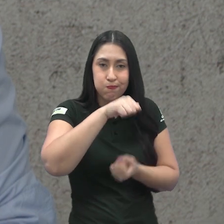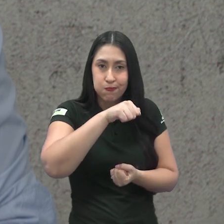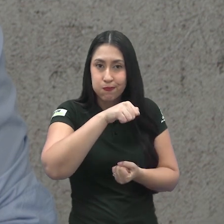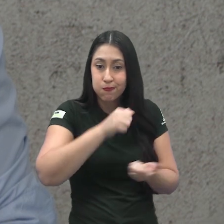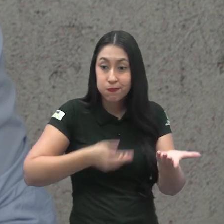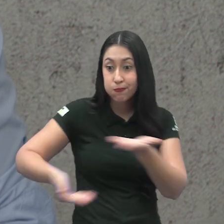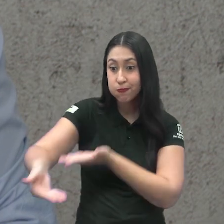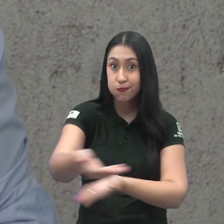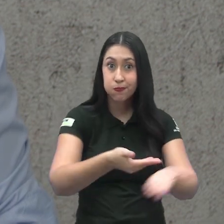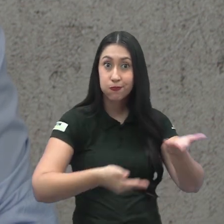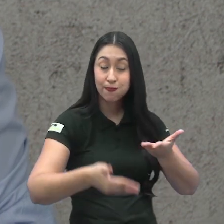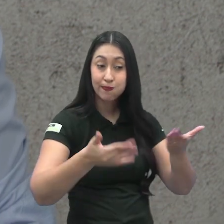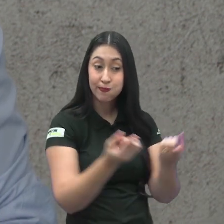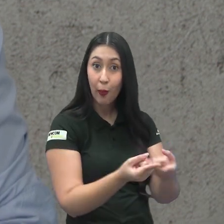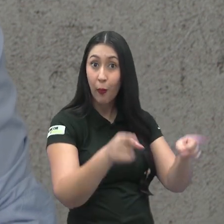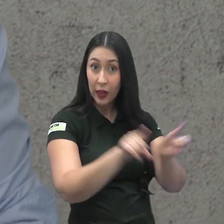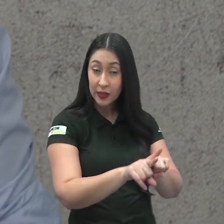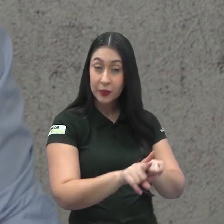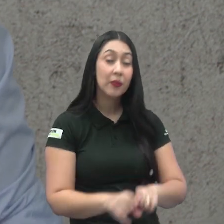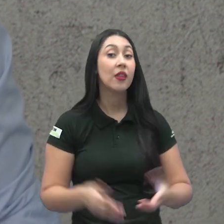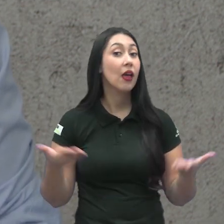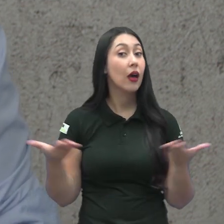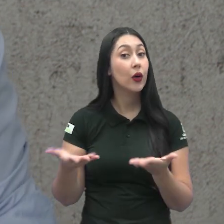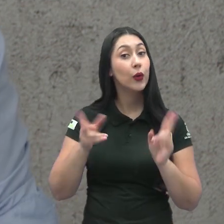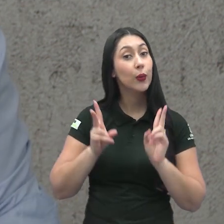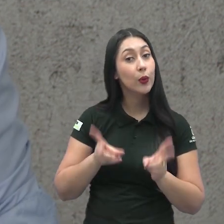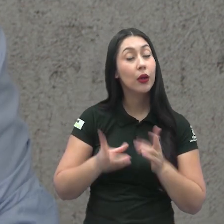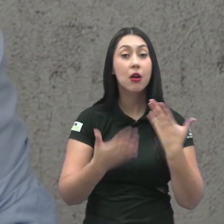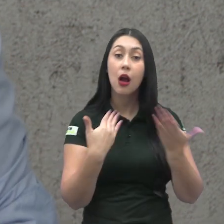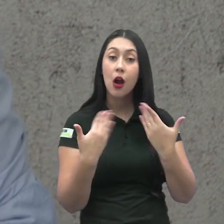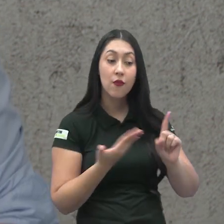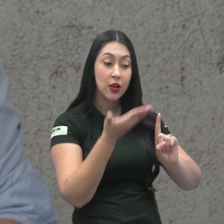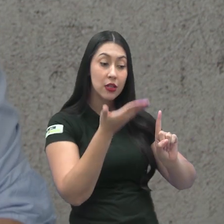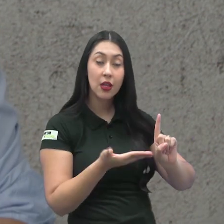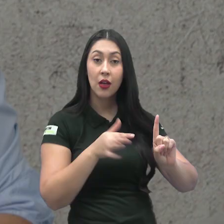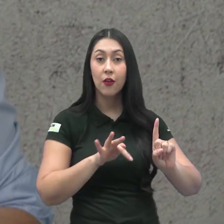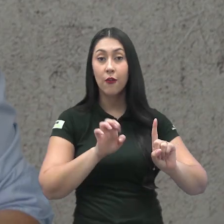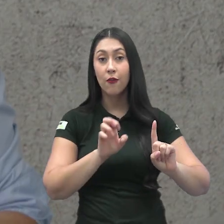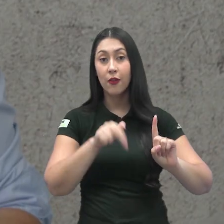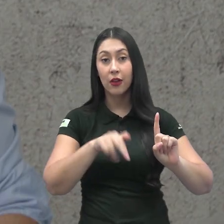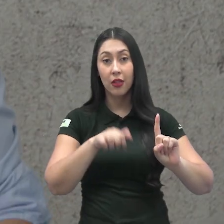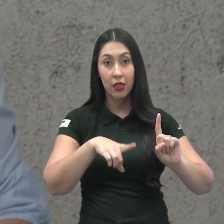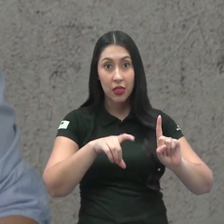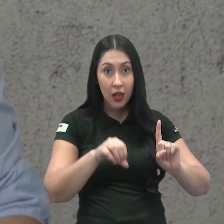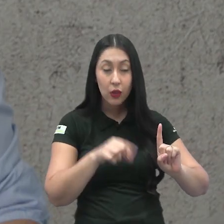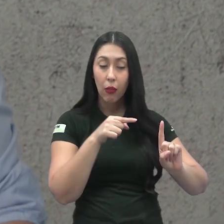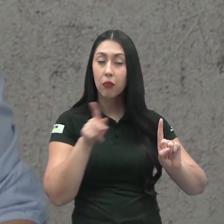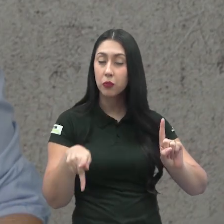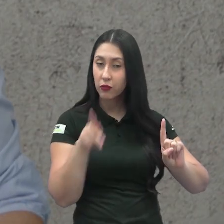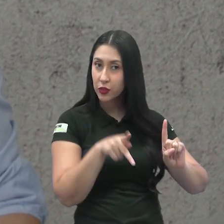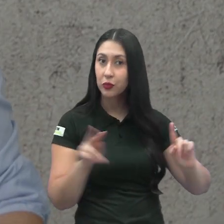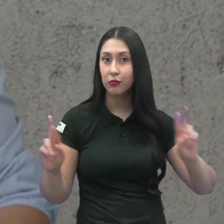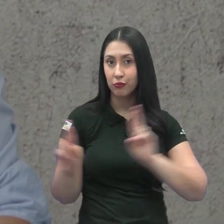e relações corporativas. A gente segue agora aqui a nossa conversa com o professor Fernando Martins